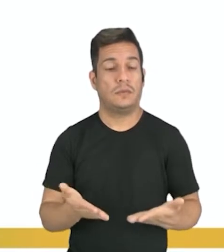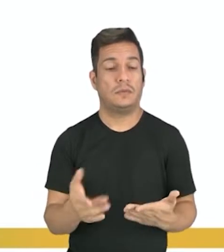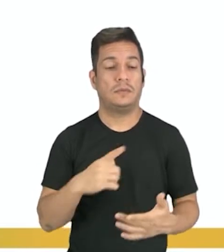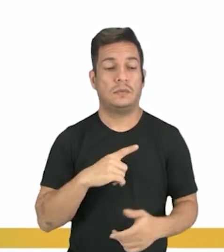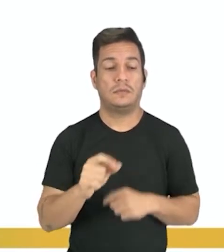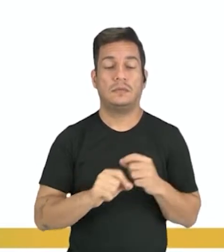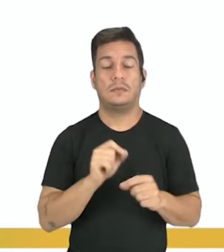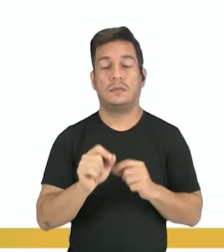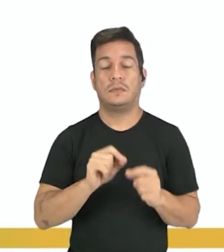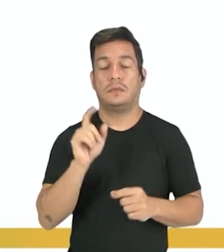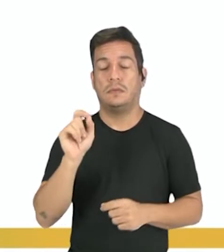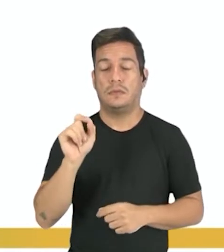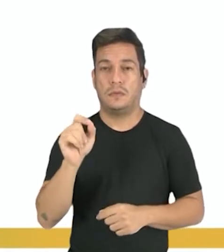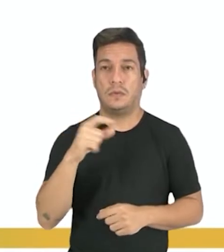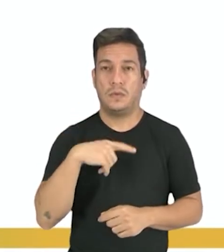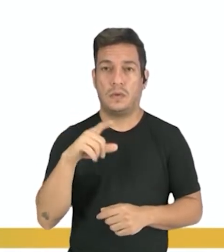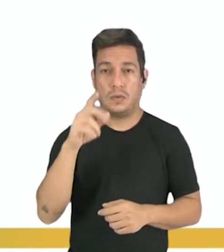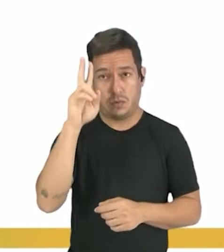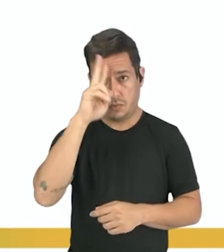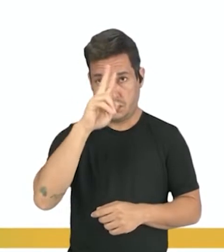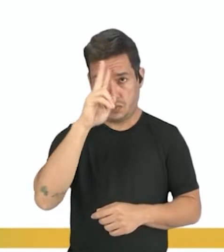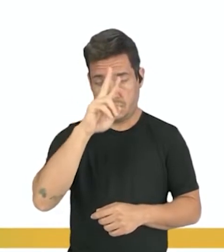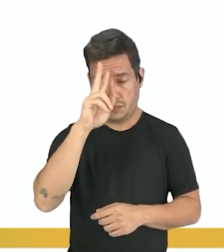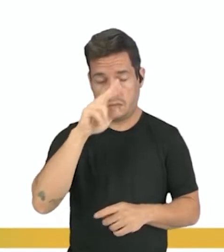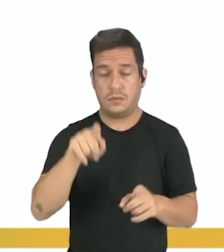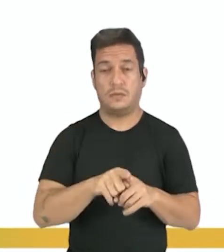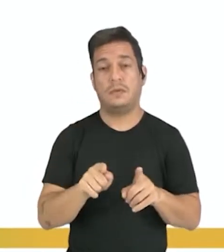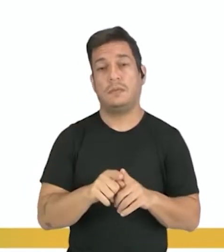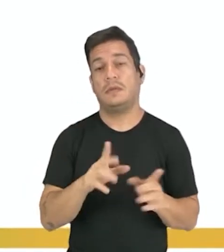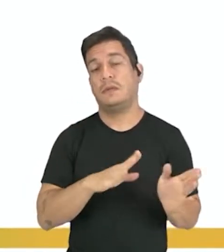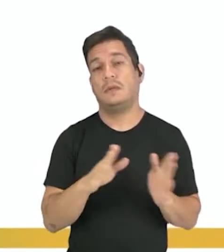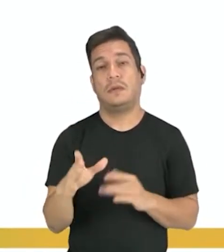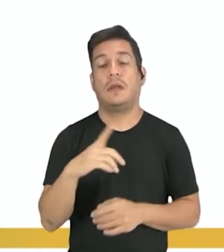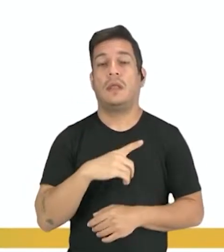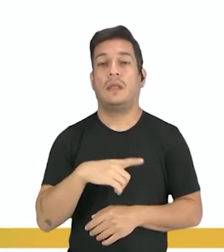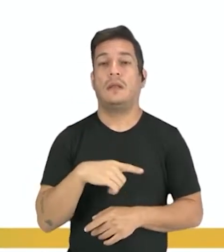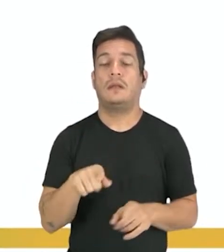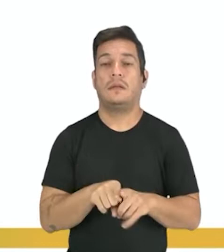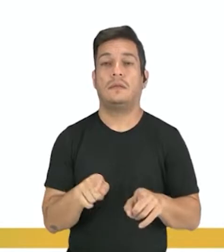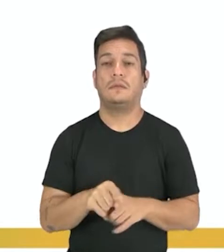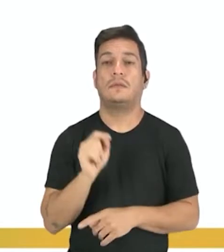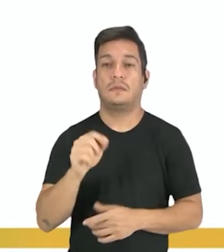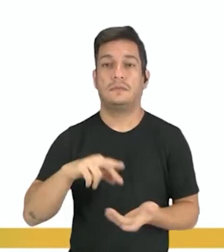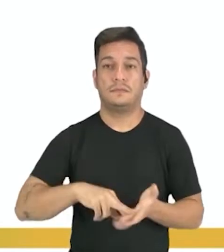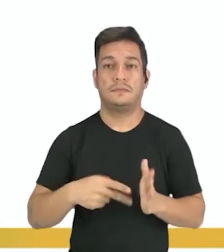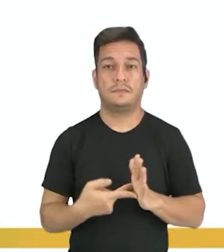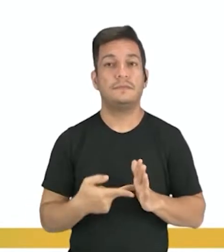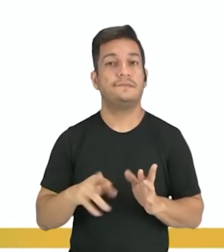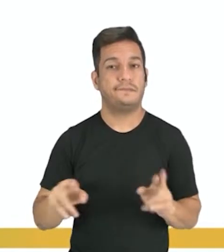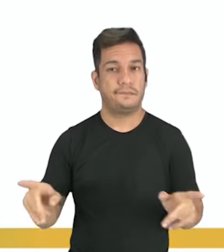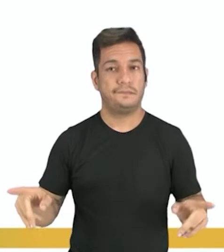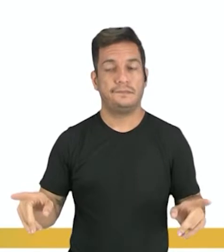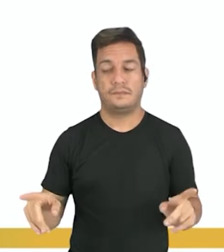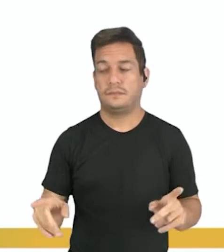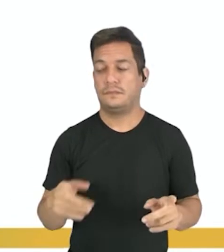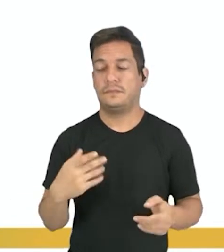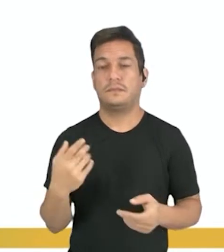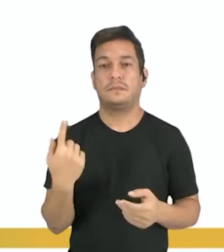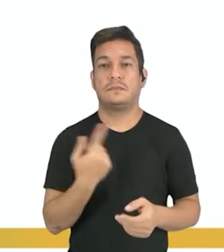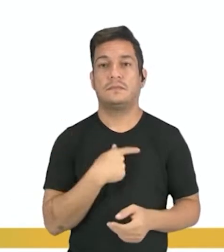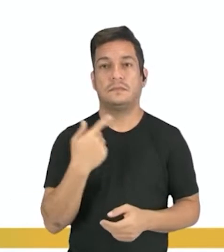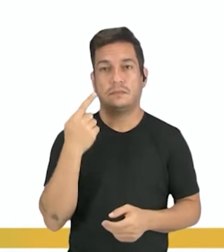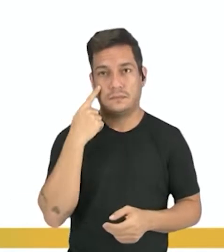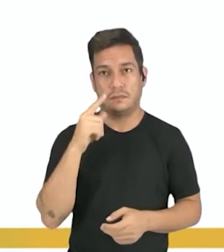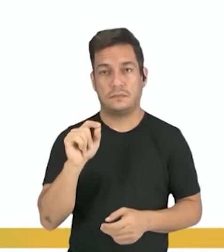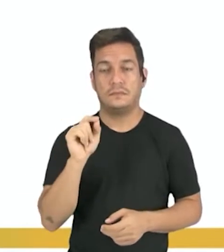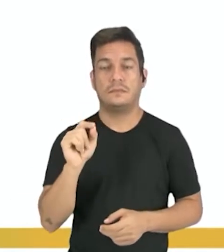tem uns tem o seu aspecto histórico e cada uma tem uma um significado diferente né então como a gente